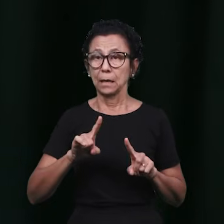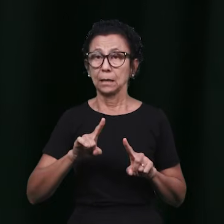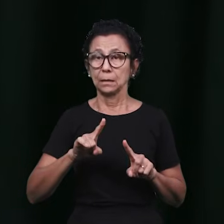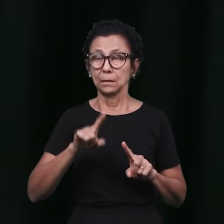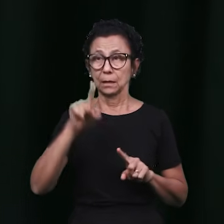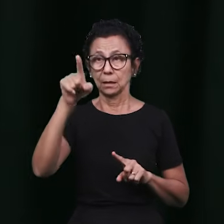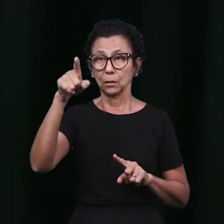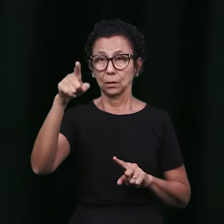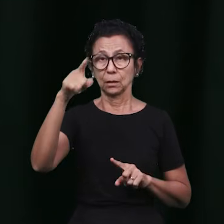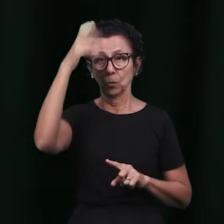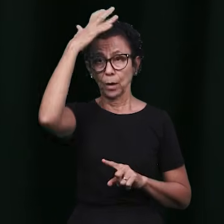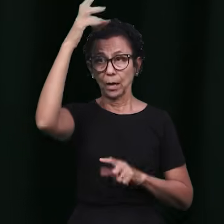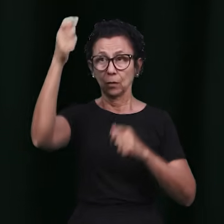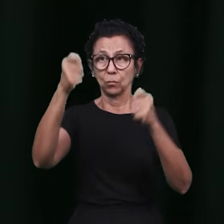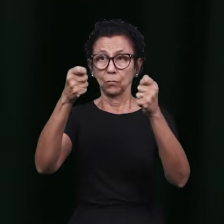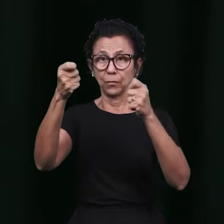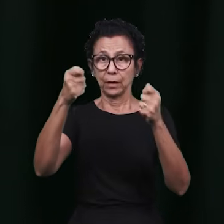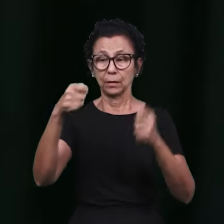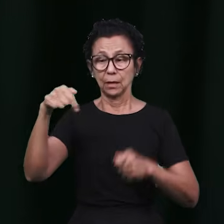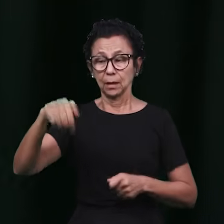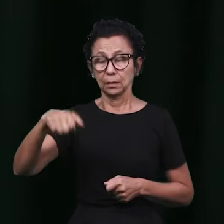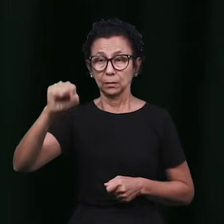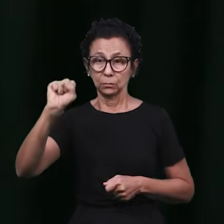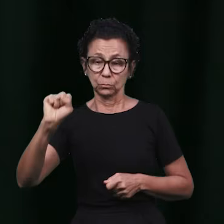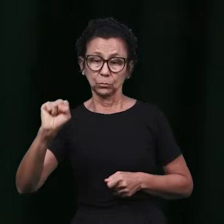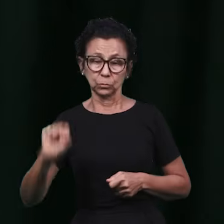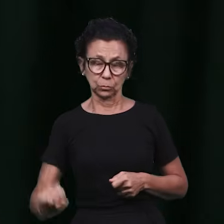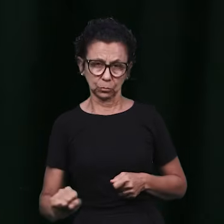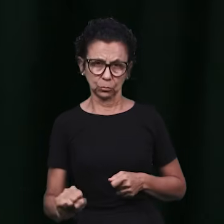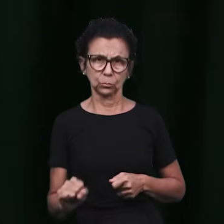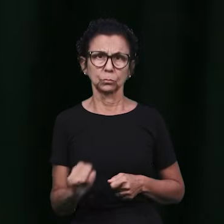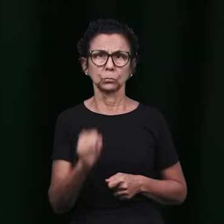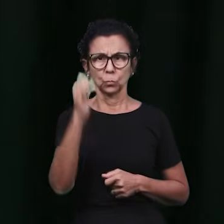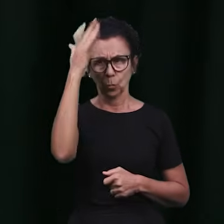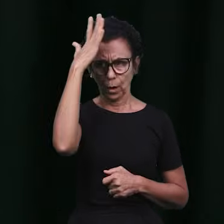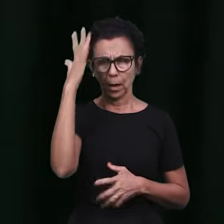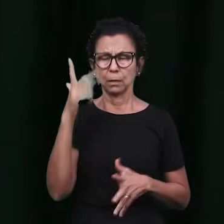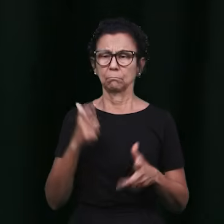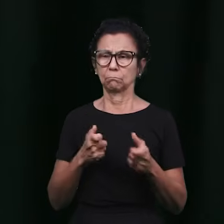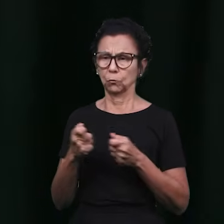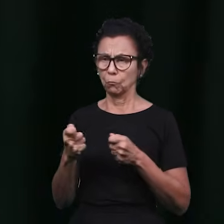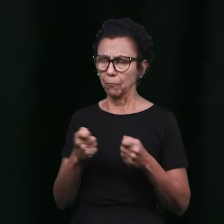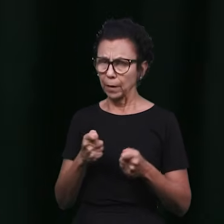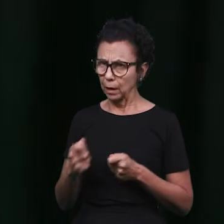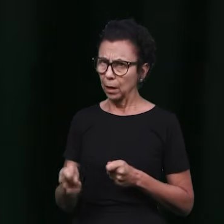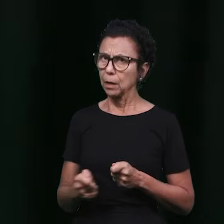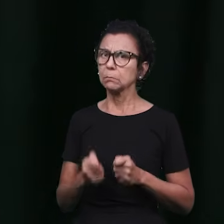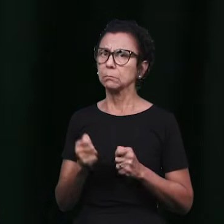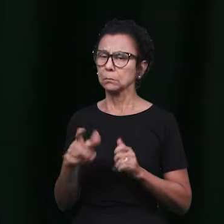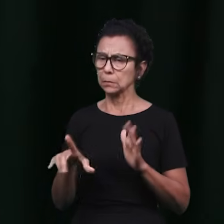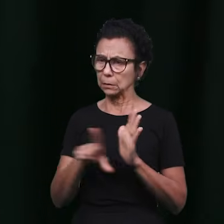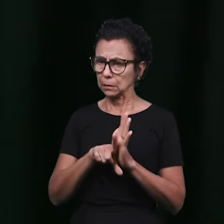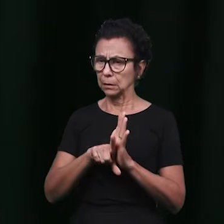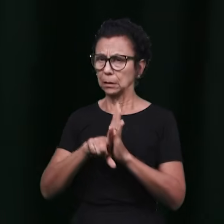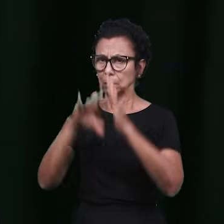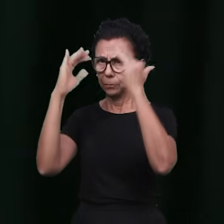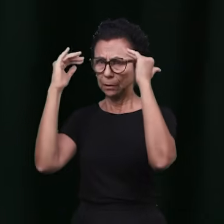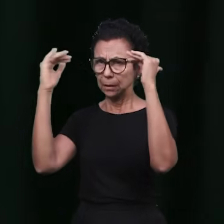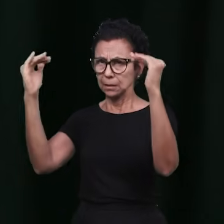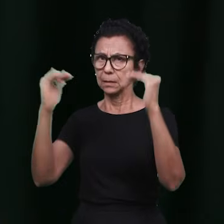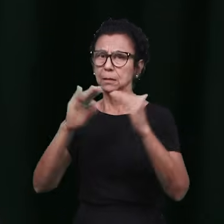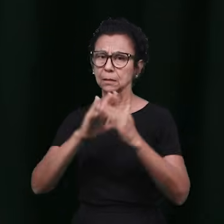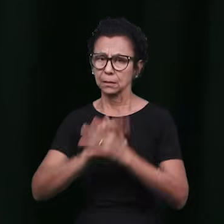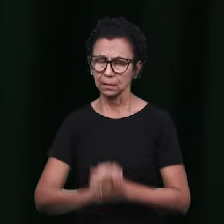e Benjamim, nós vamos ver reis que se empenharam. Depois nós vamos ver a experiência de Ezequias, que foi maravilhosa a maneira. Ezequias se